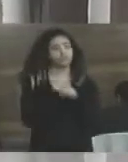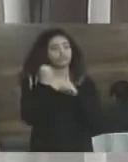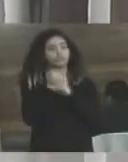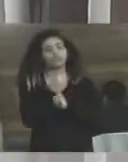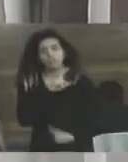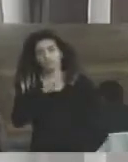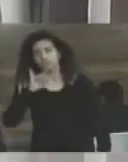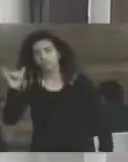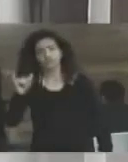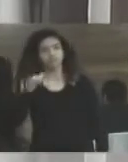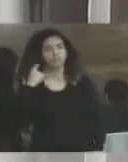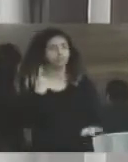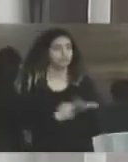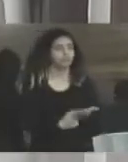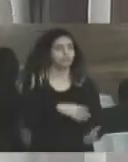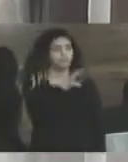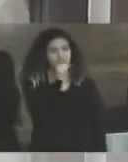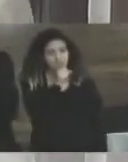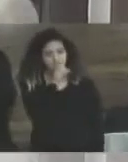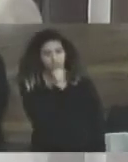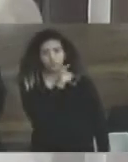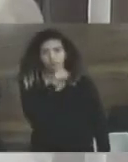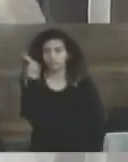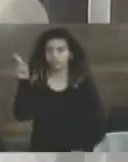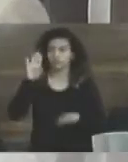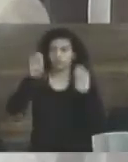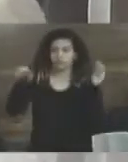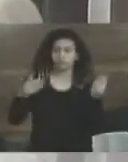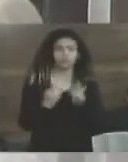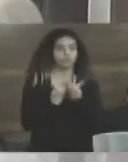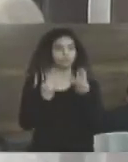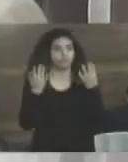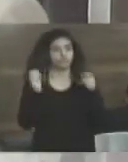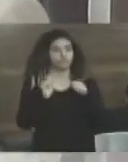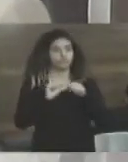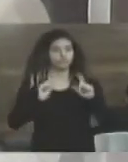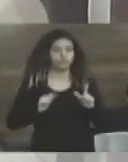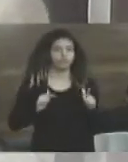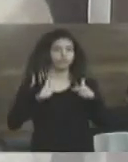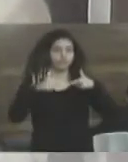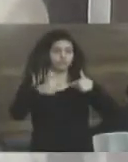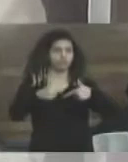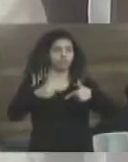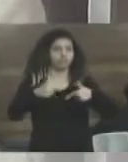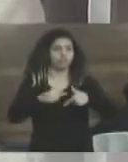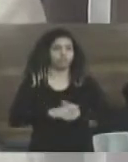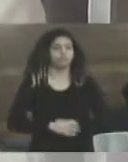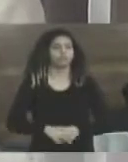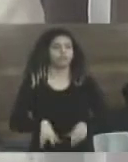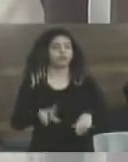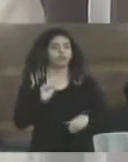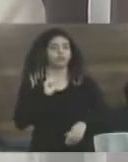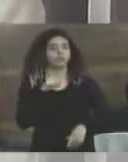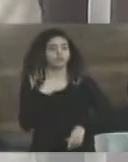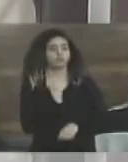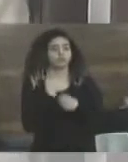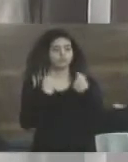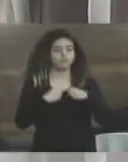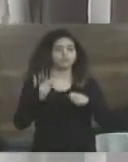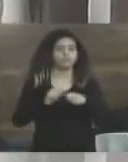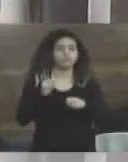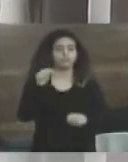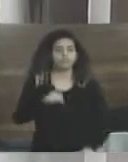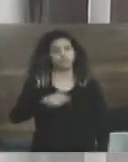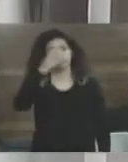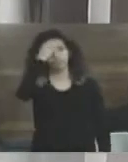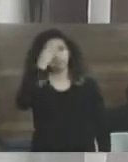Reis tem um compromisso nesse sábado, é ir para a porta do estaleiro, fazer um ato e dar luz àquilo que nós precisamos fazer no nosso